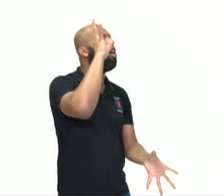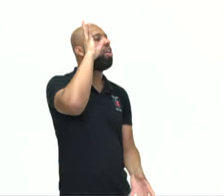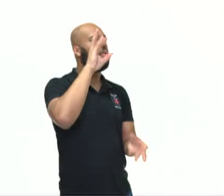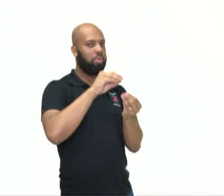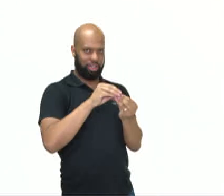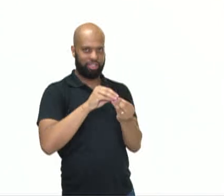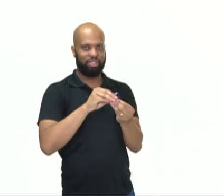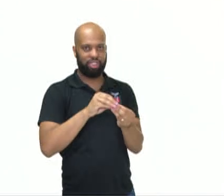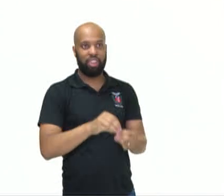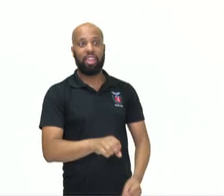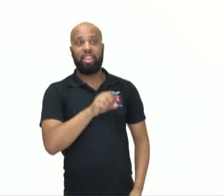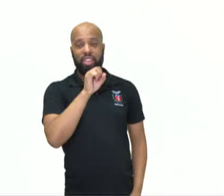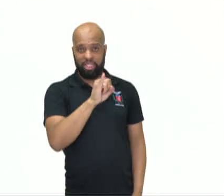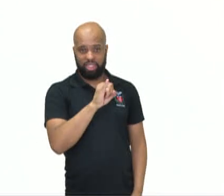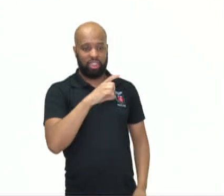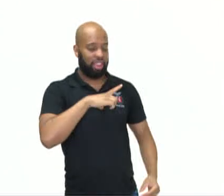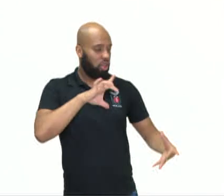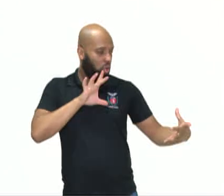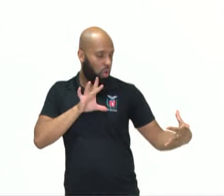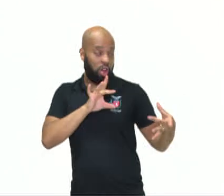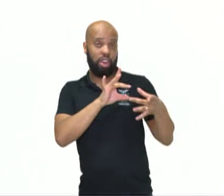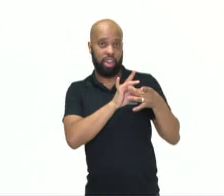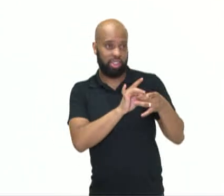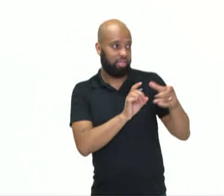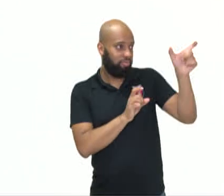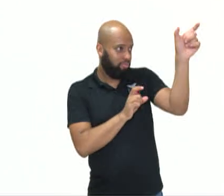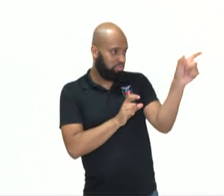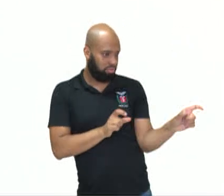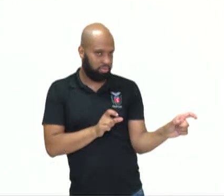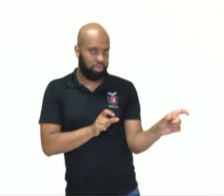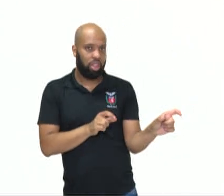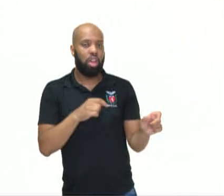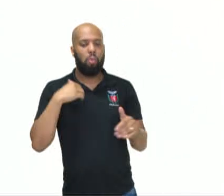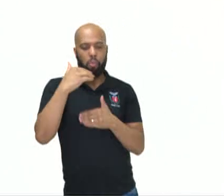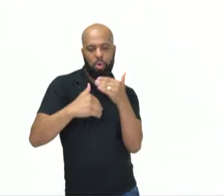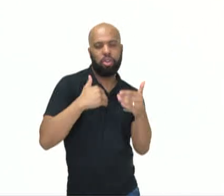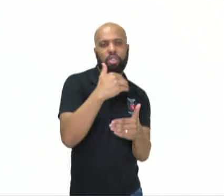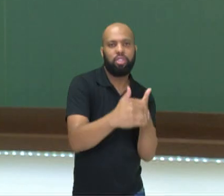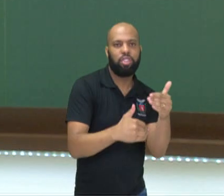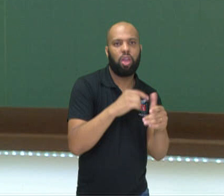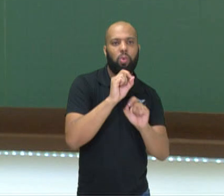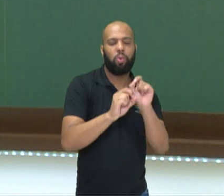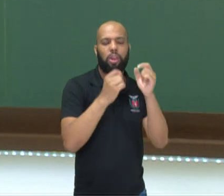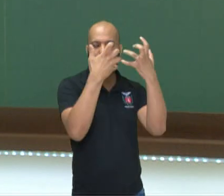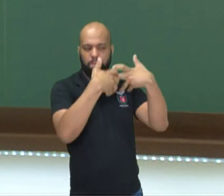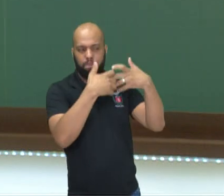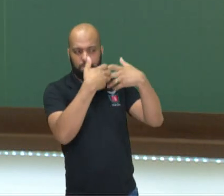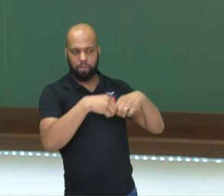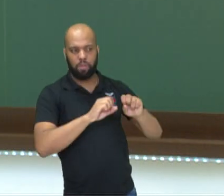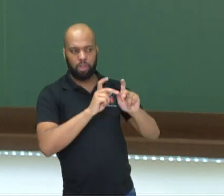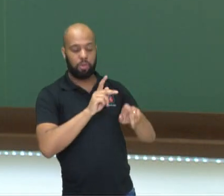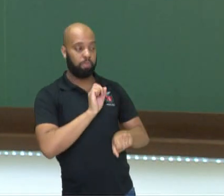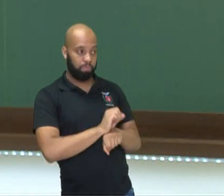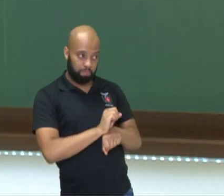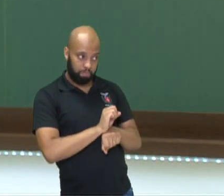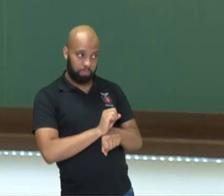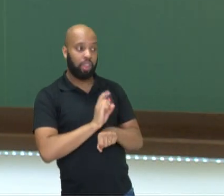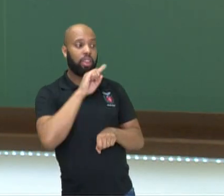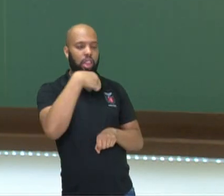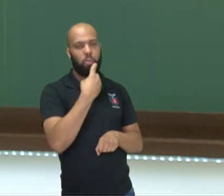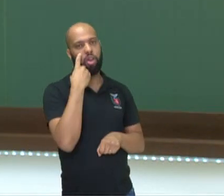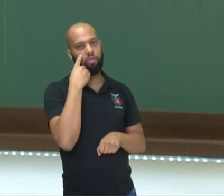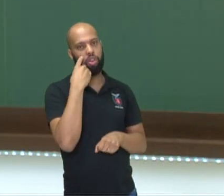mensagem de alguém, conectando-se então com essa pessoa. É um processo cognitivo, tá? Diferente